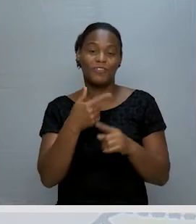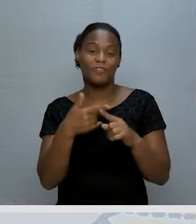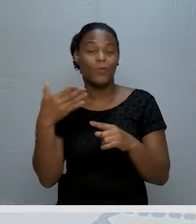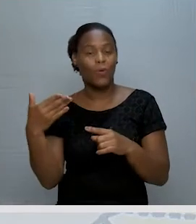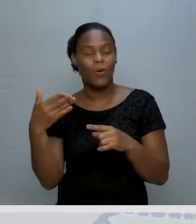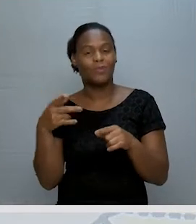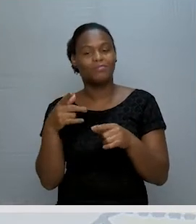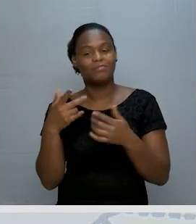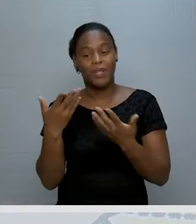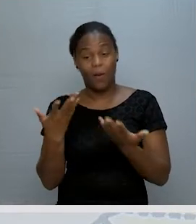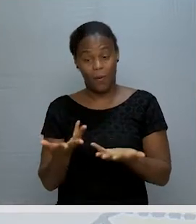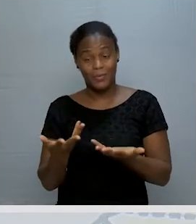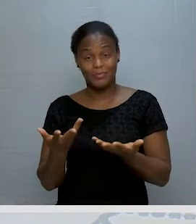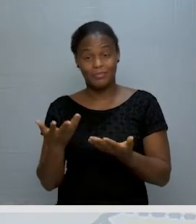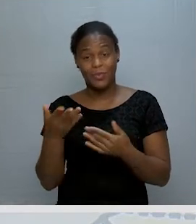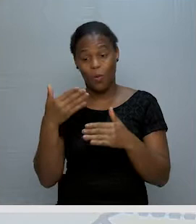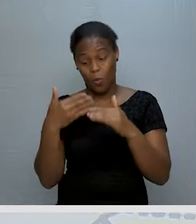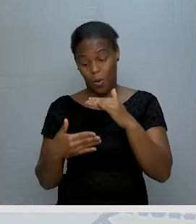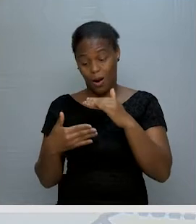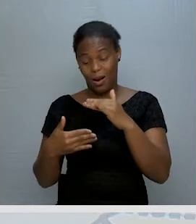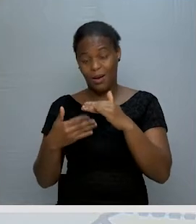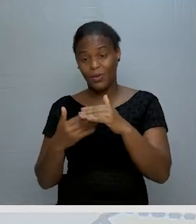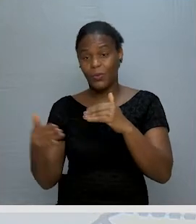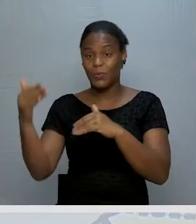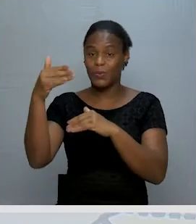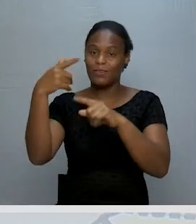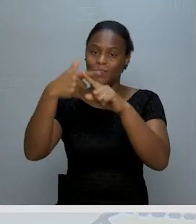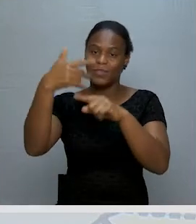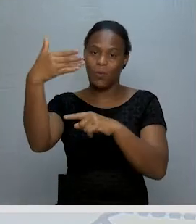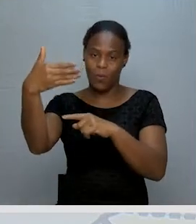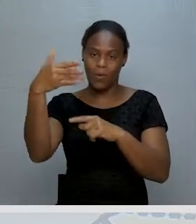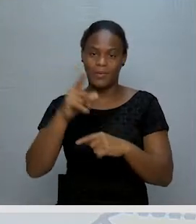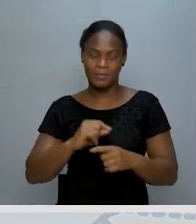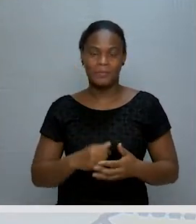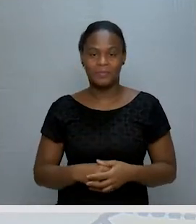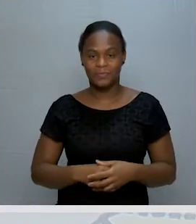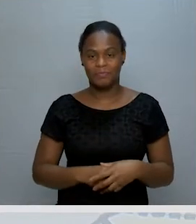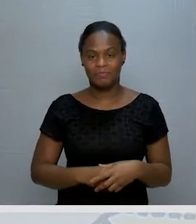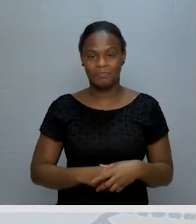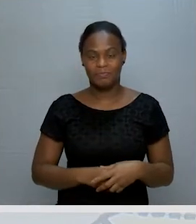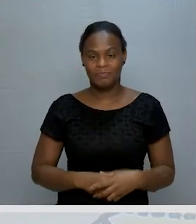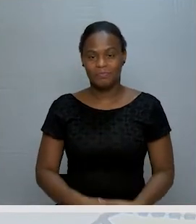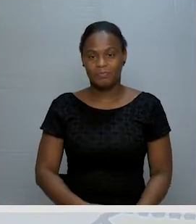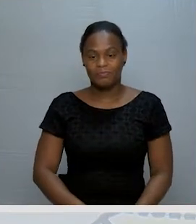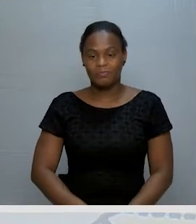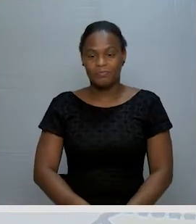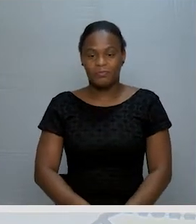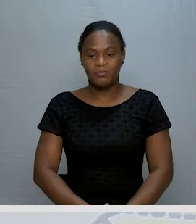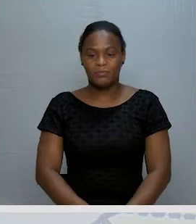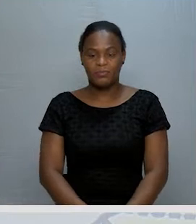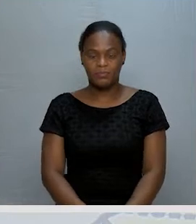20 vezes 1, não é? Multiplicar 1 no denominador e também no numerador.